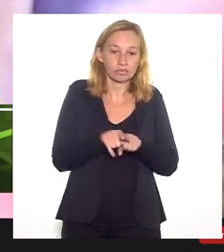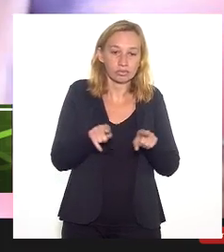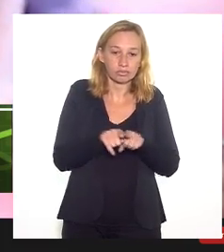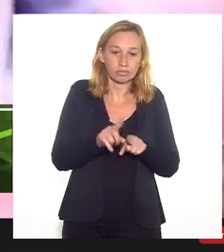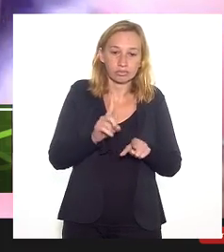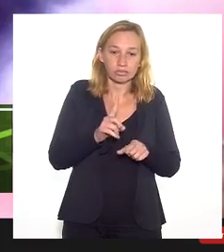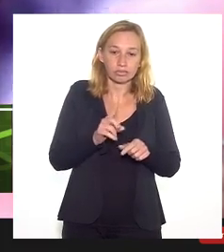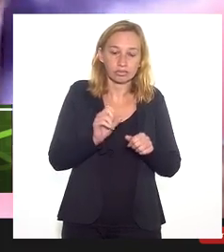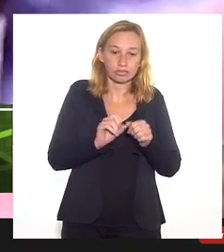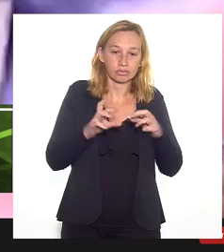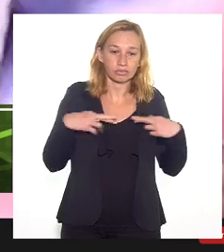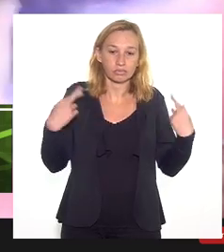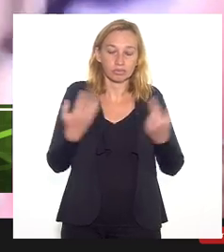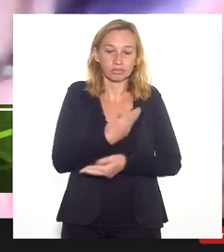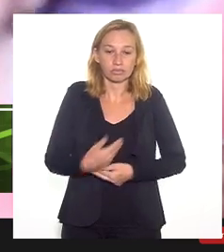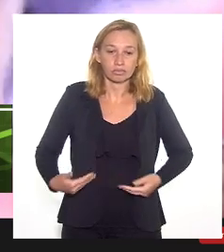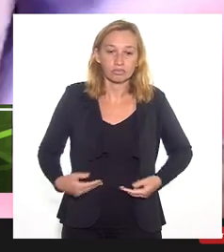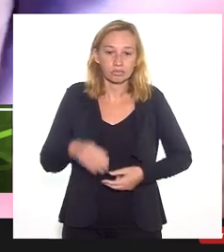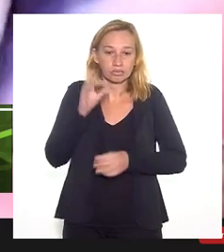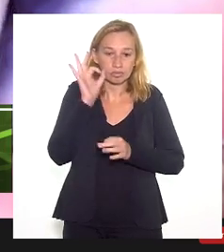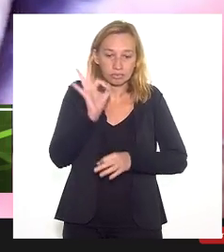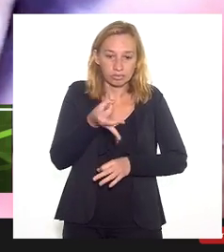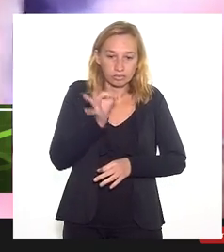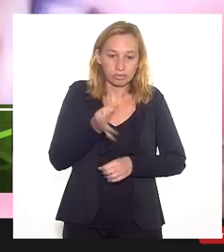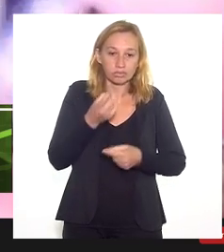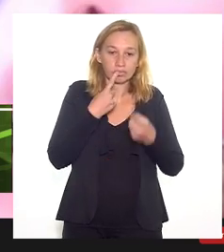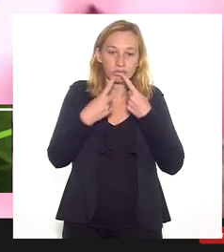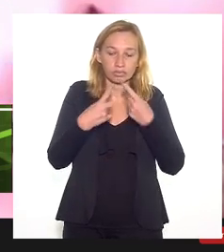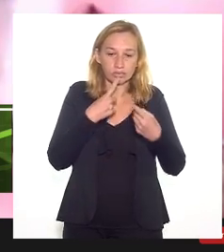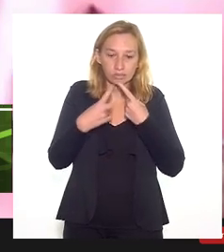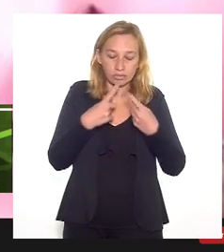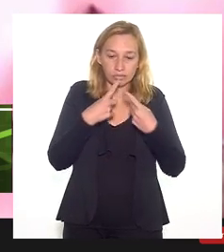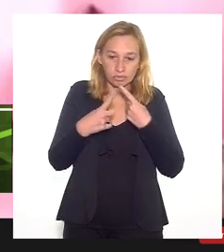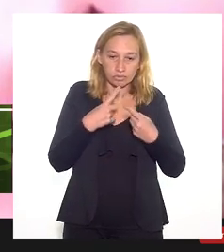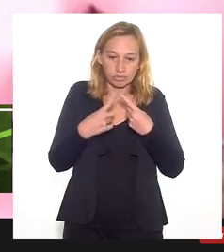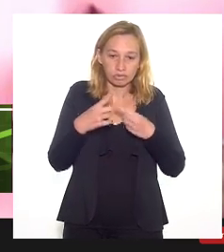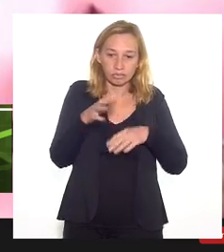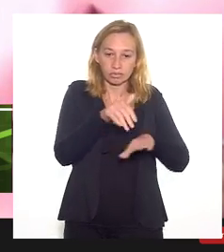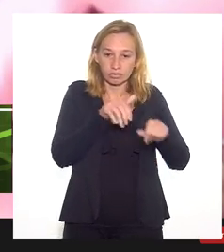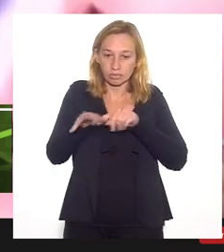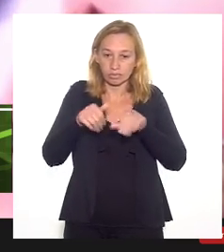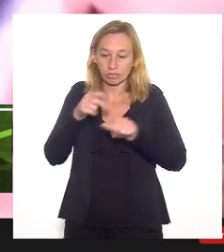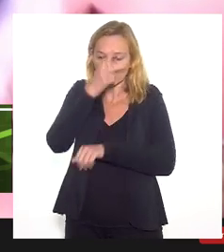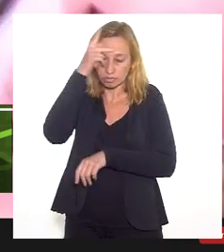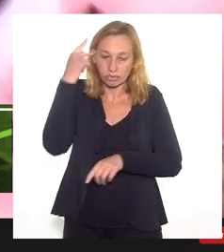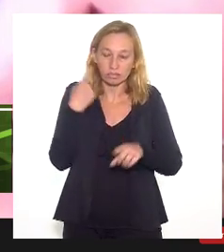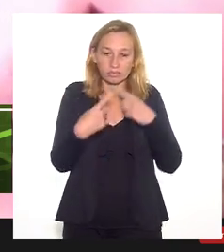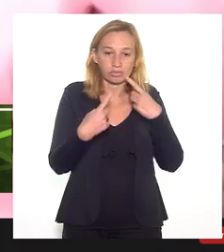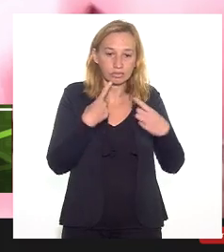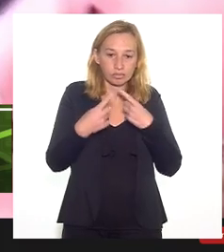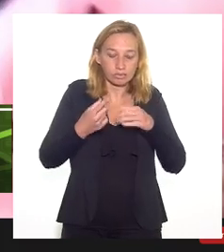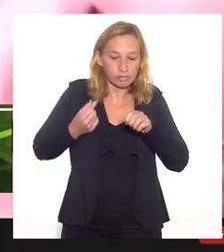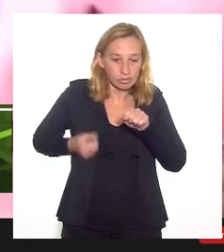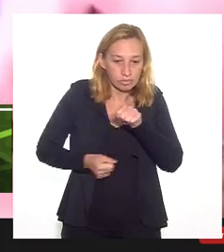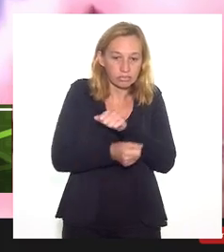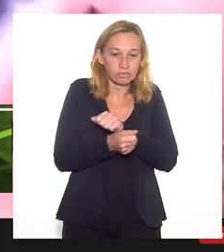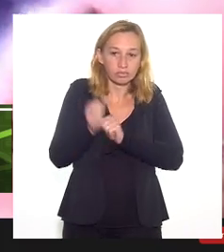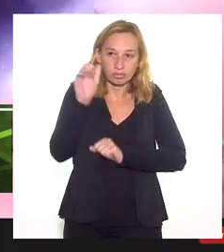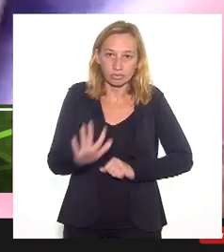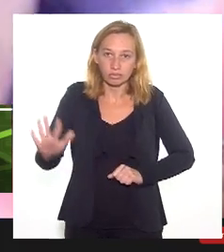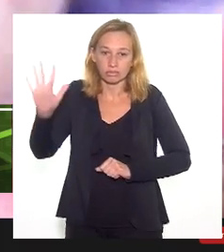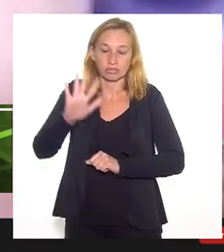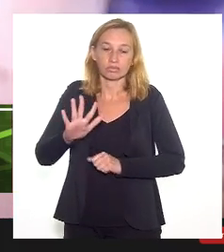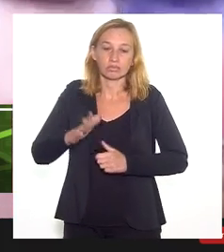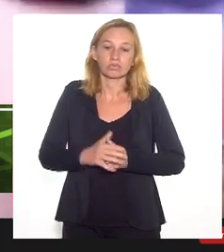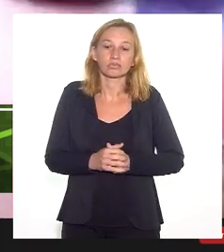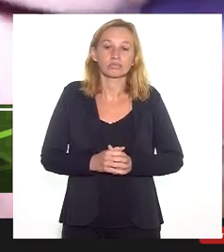faz uma audiência pública específica para discutir trazendo as pessoas que estão discutindo o financiamento nacionalmente